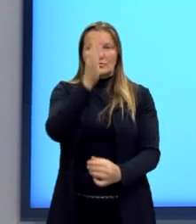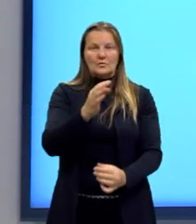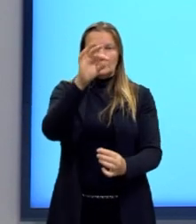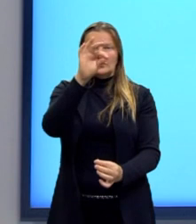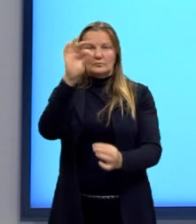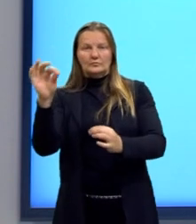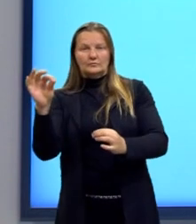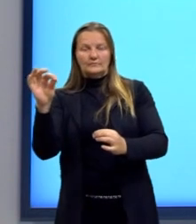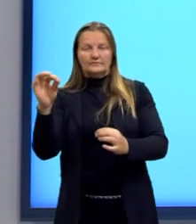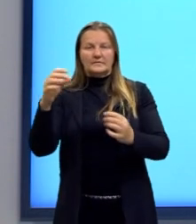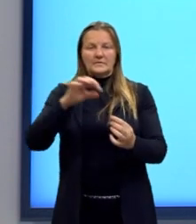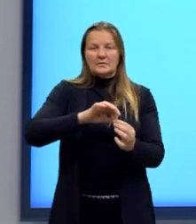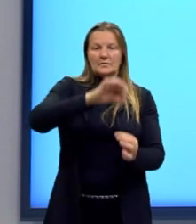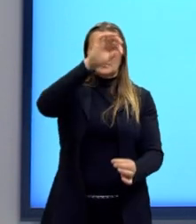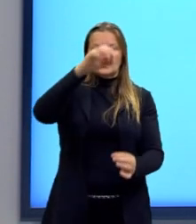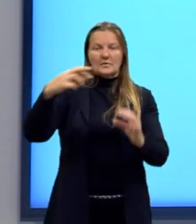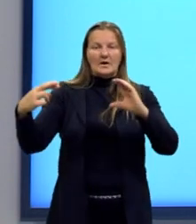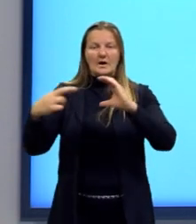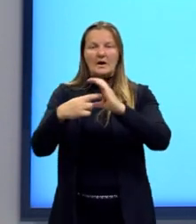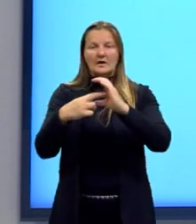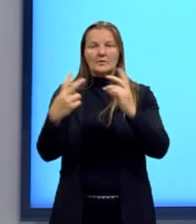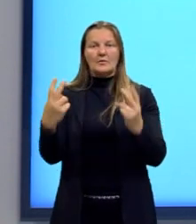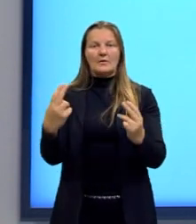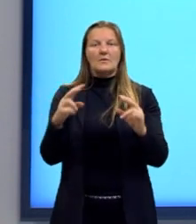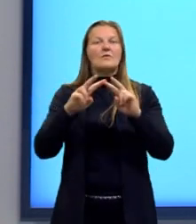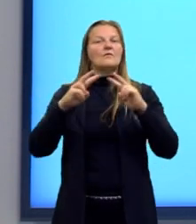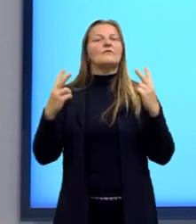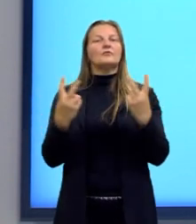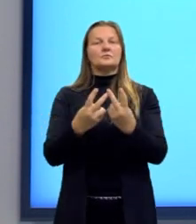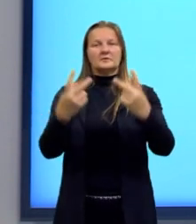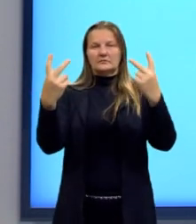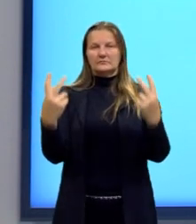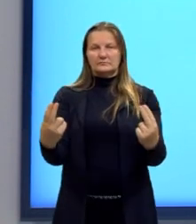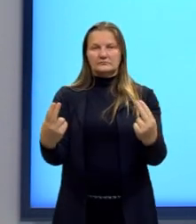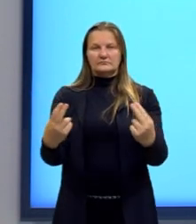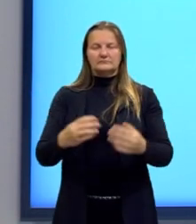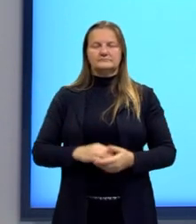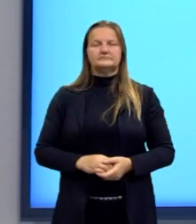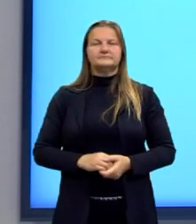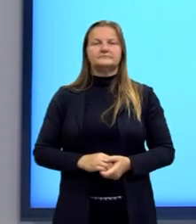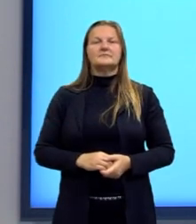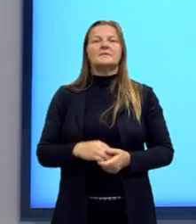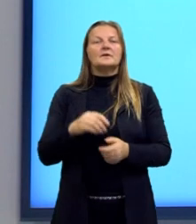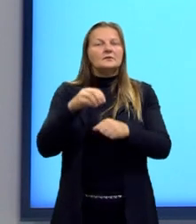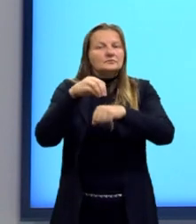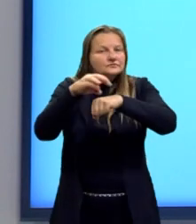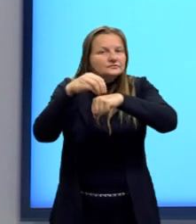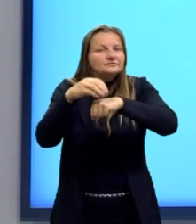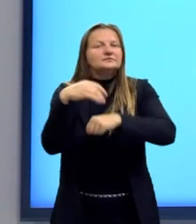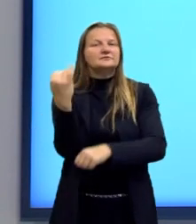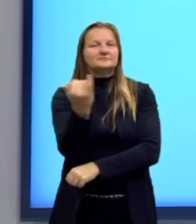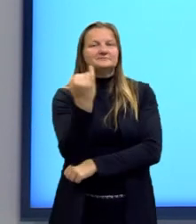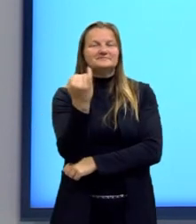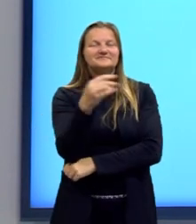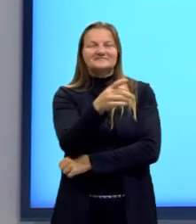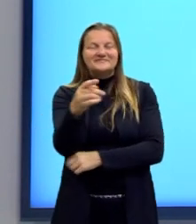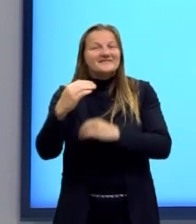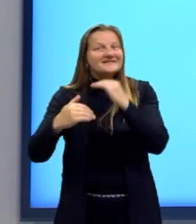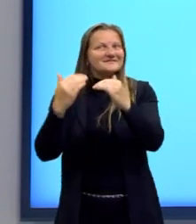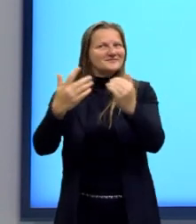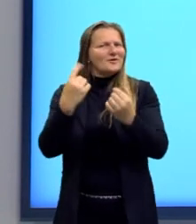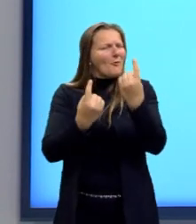oblíquo com mesma altura e mesmo raio o volume deles vai ser o mesmo então pode ser ali uma dica importante para o